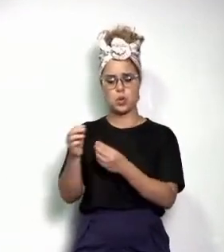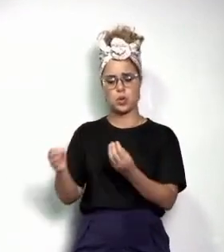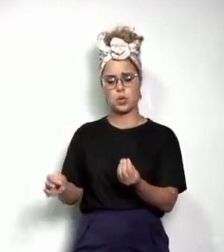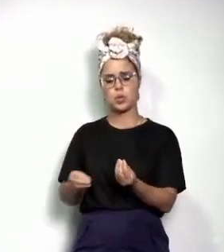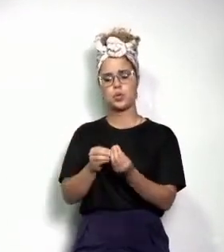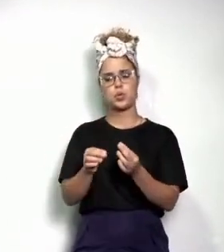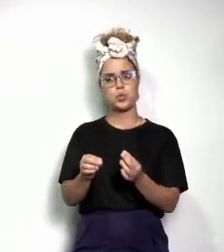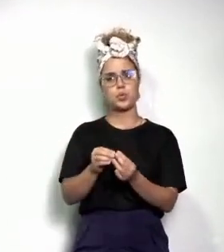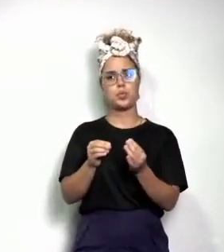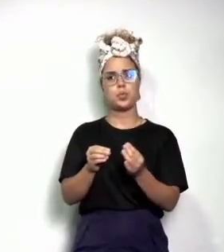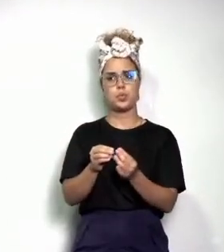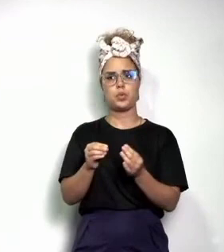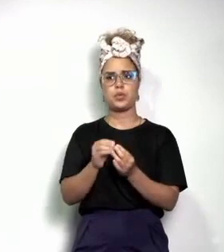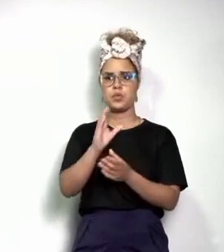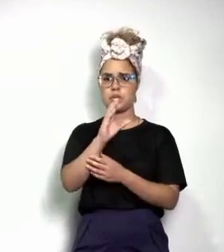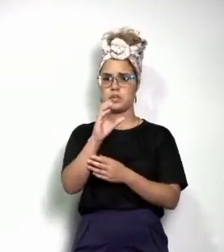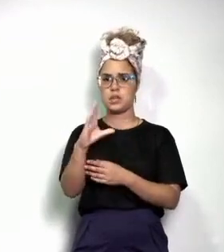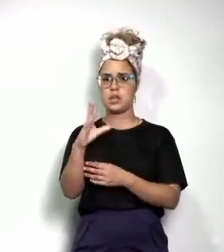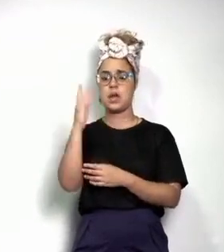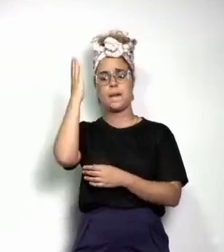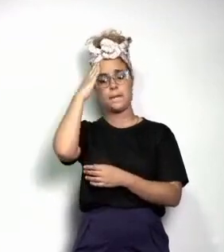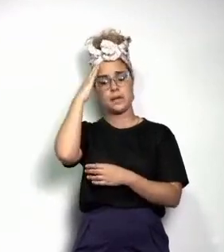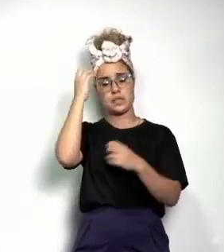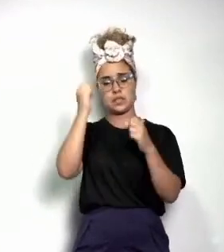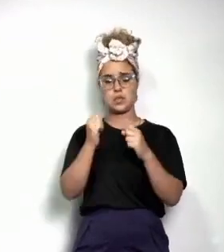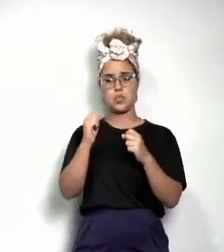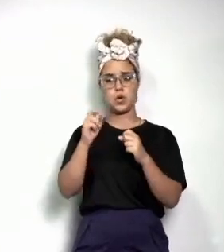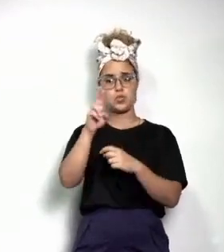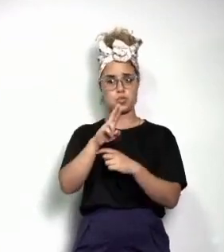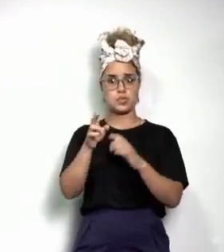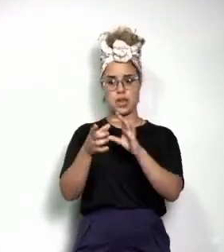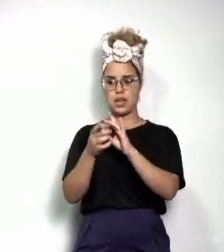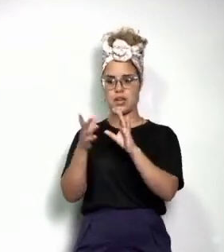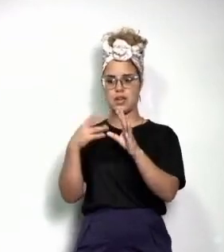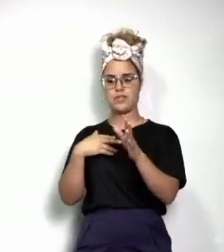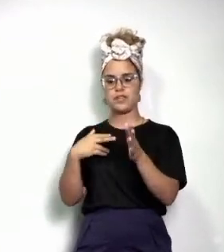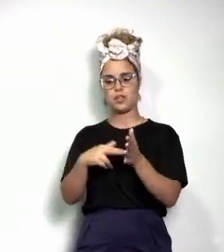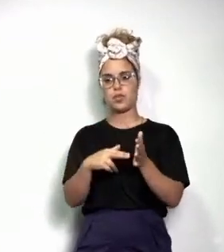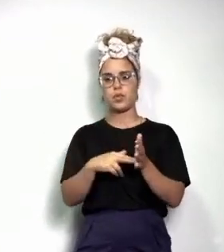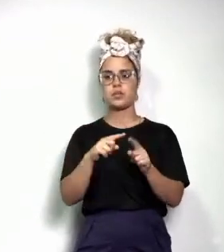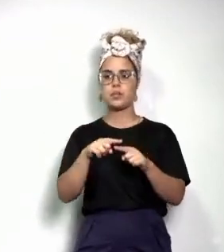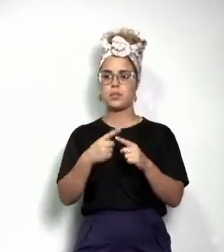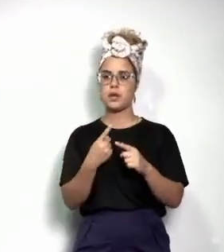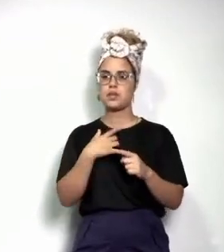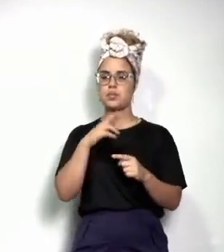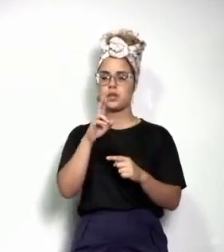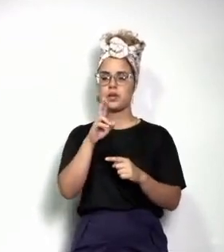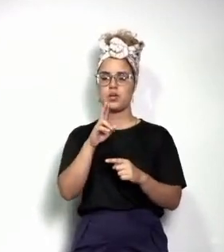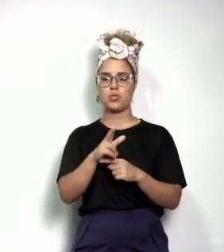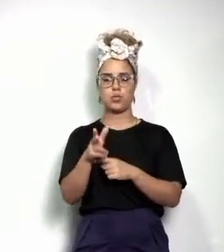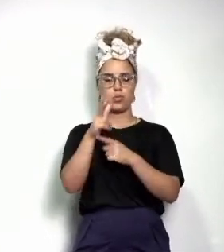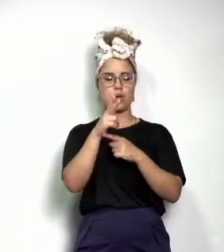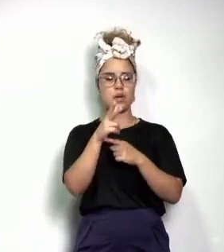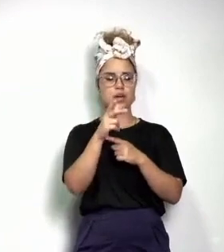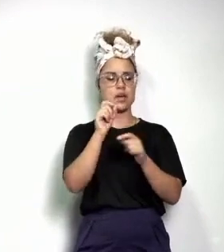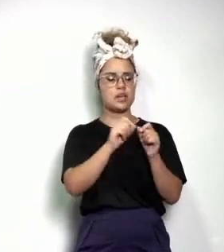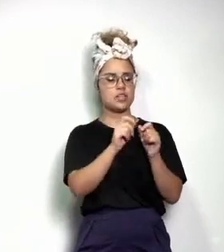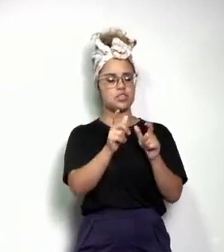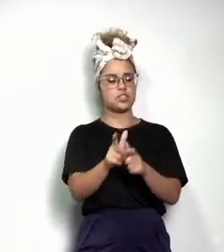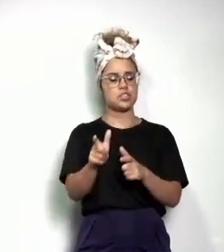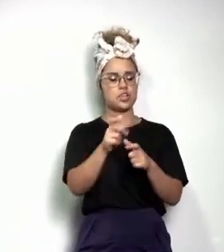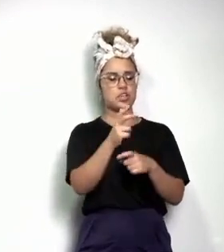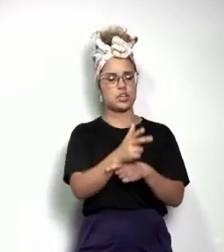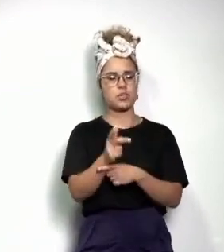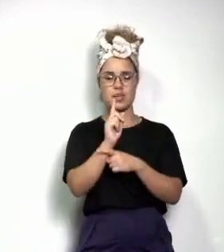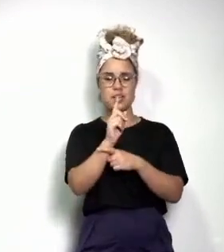com os cabos AC, né? Então, ele é pensado que ele pode funcionar assim, mas para um setup de câmera que não vai ficar, talvez, fixo,